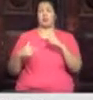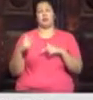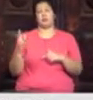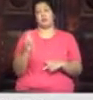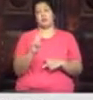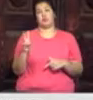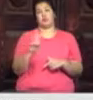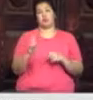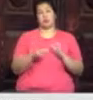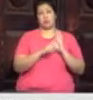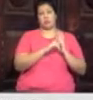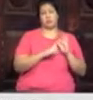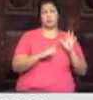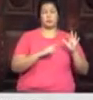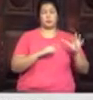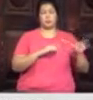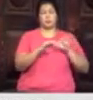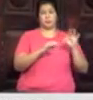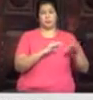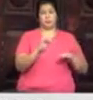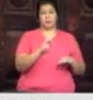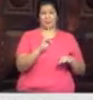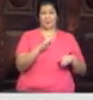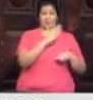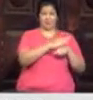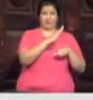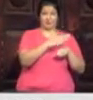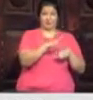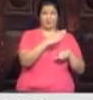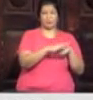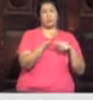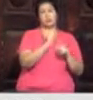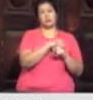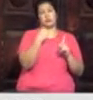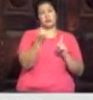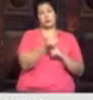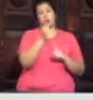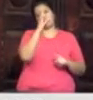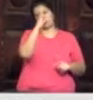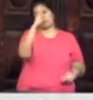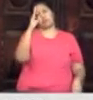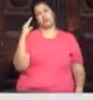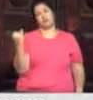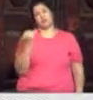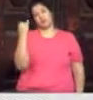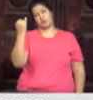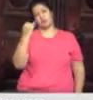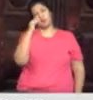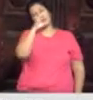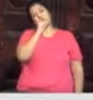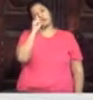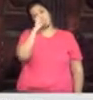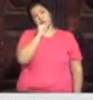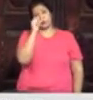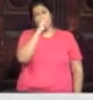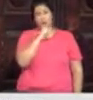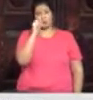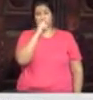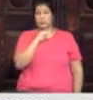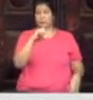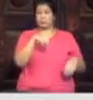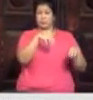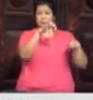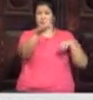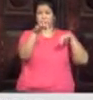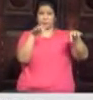do pré-vestibular social, de alcance importante, realizado aos sábados na modalidade presencial, em várias unidades, que